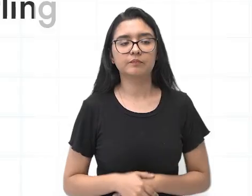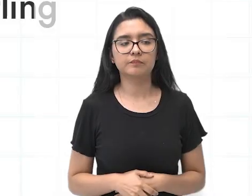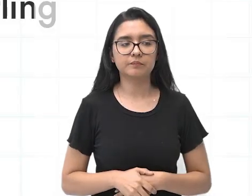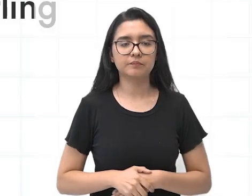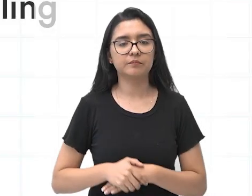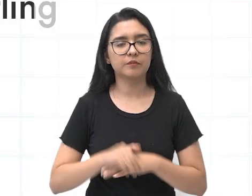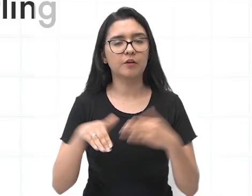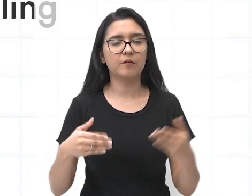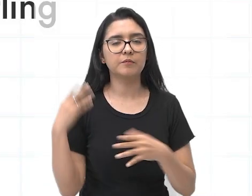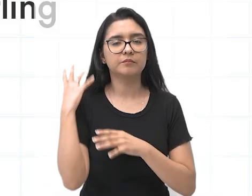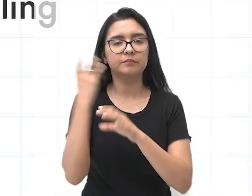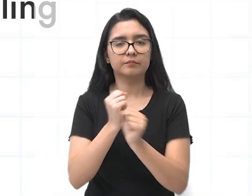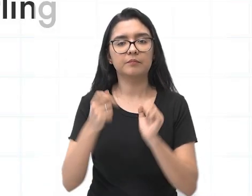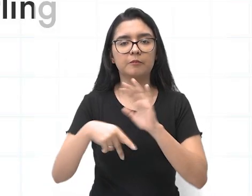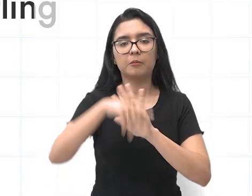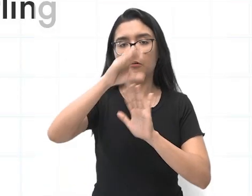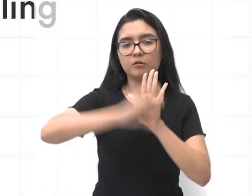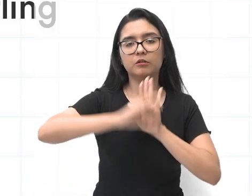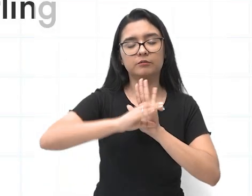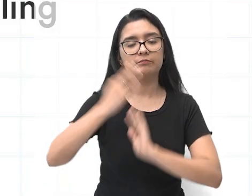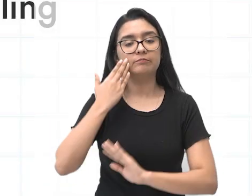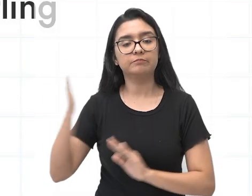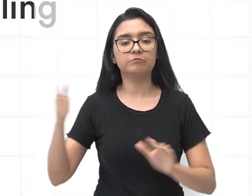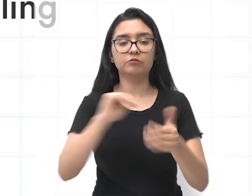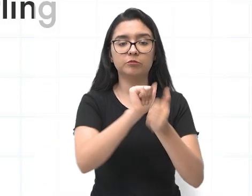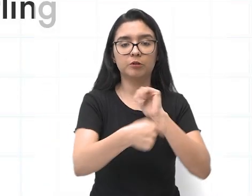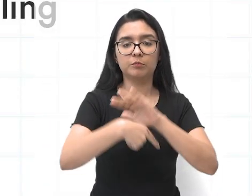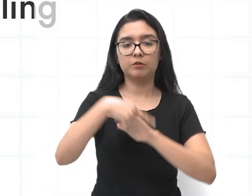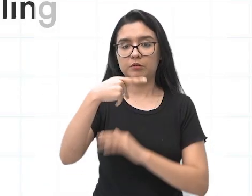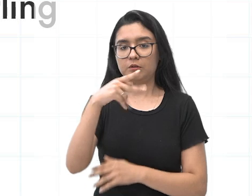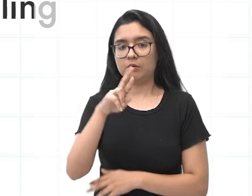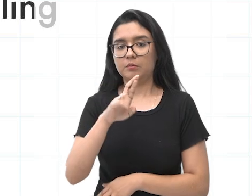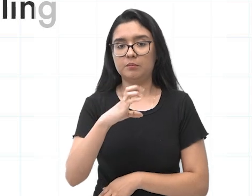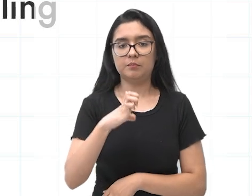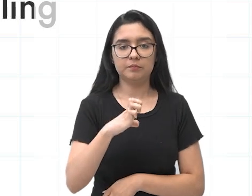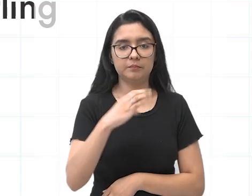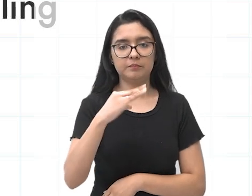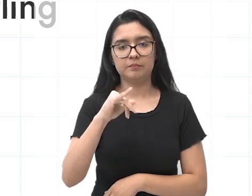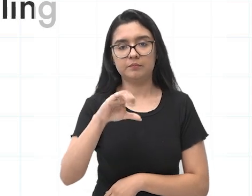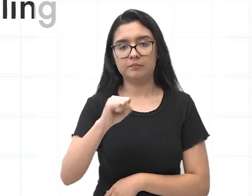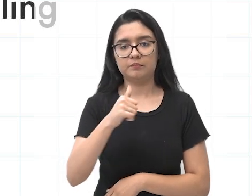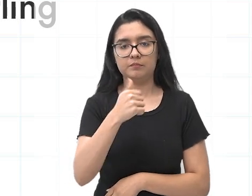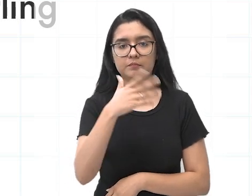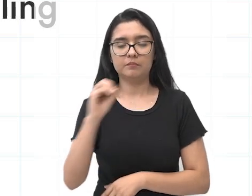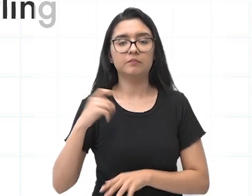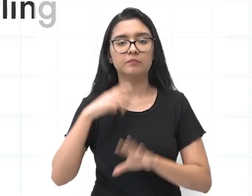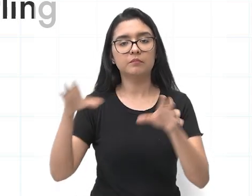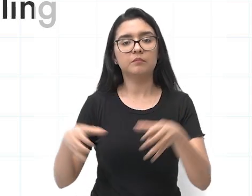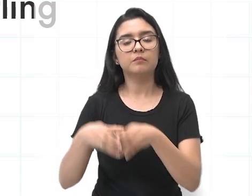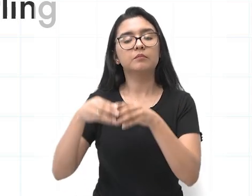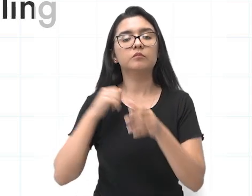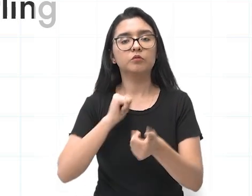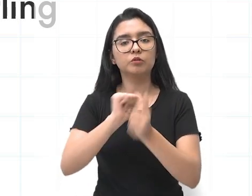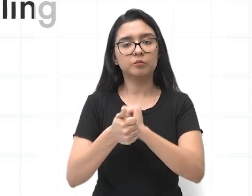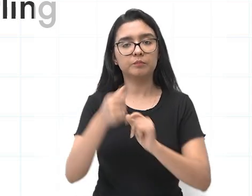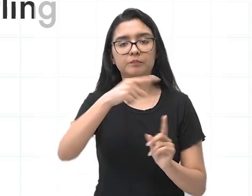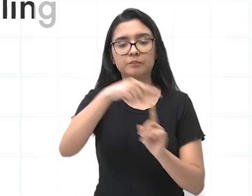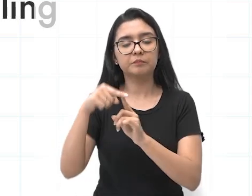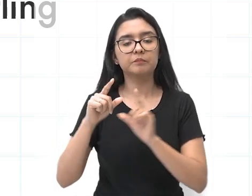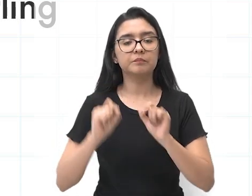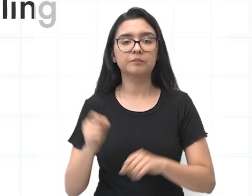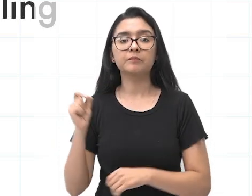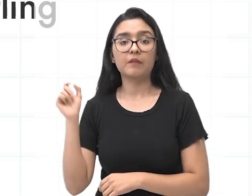de natação. Primeiro, vocês vão ter que procurar um local e um profissional habilitado, né, que realmente saiba